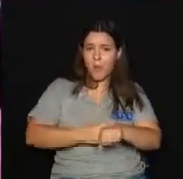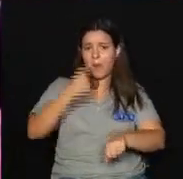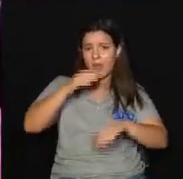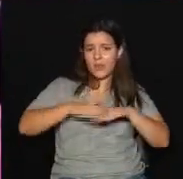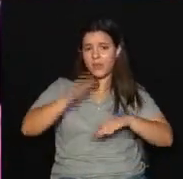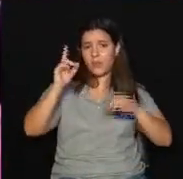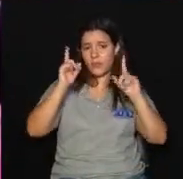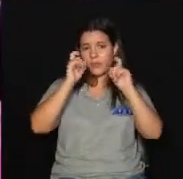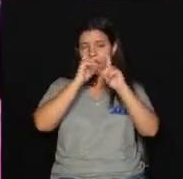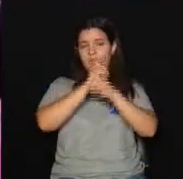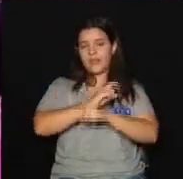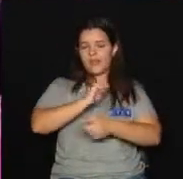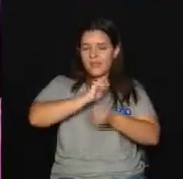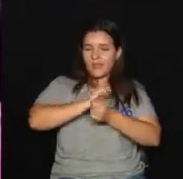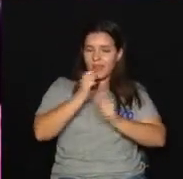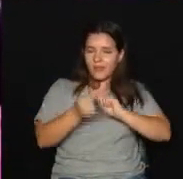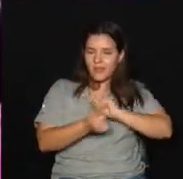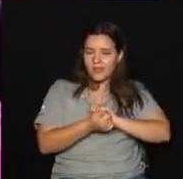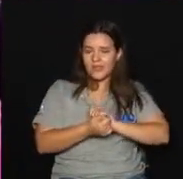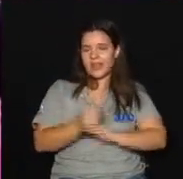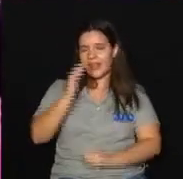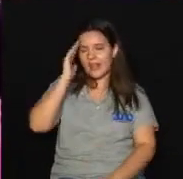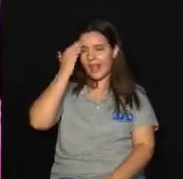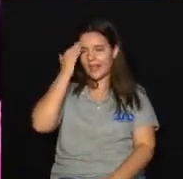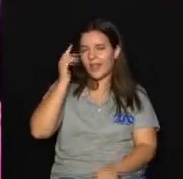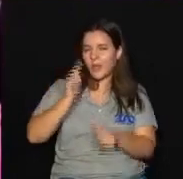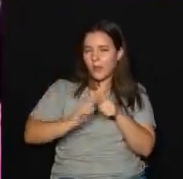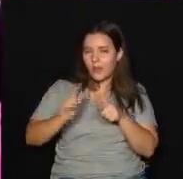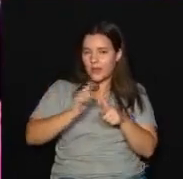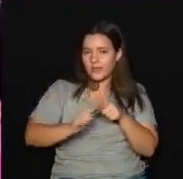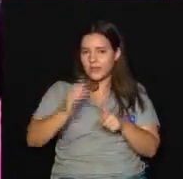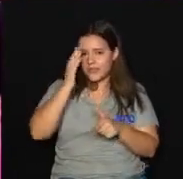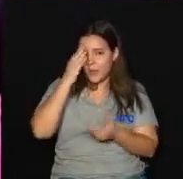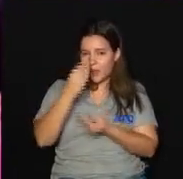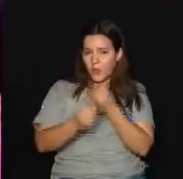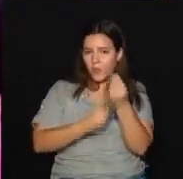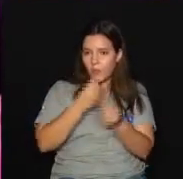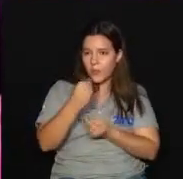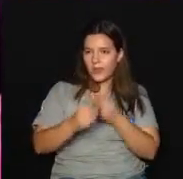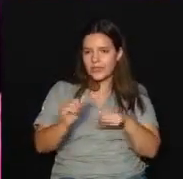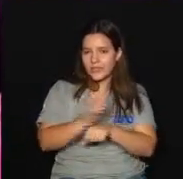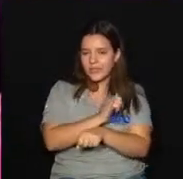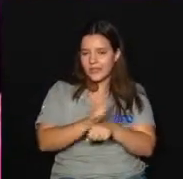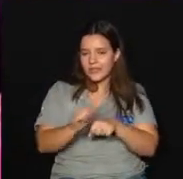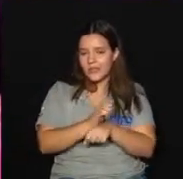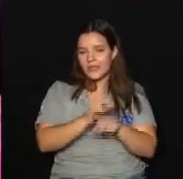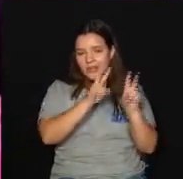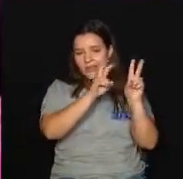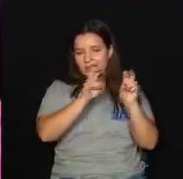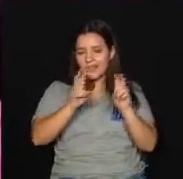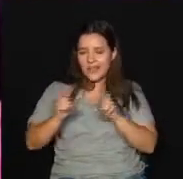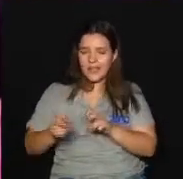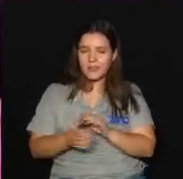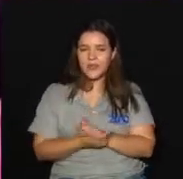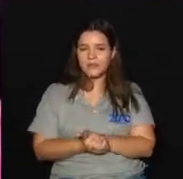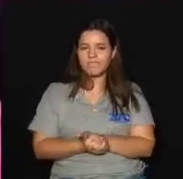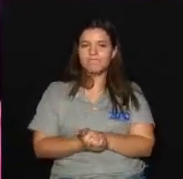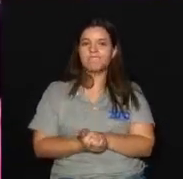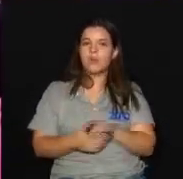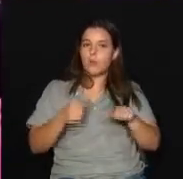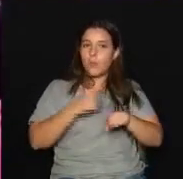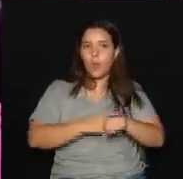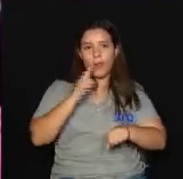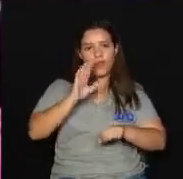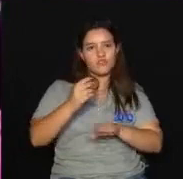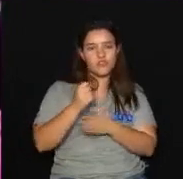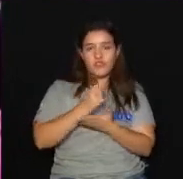difícil de adaptação, de entender o problema, de saber como lidar com ele, de quais as medidas tomar, esse momento